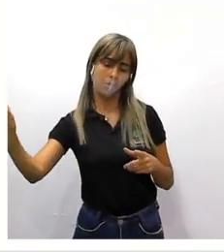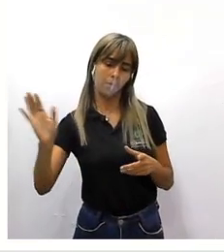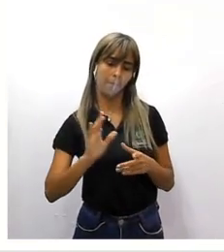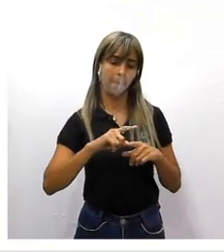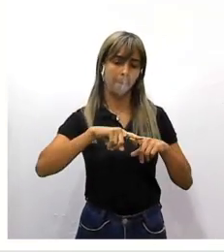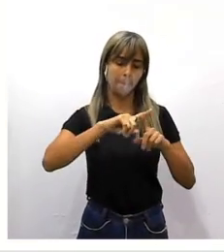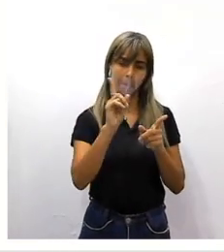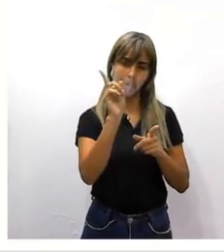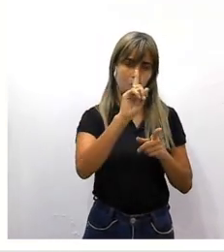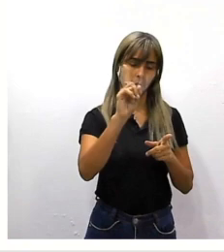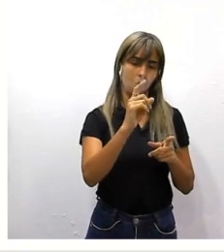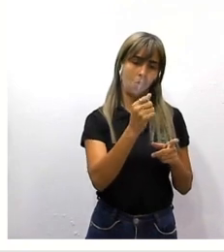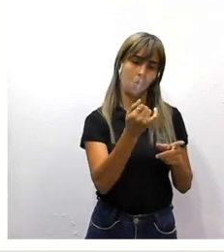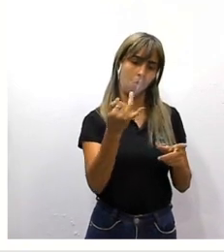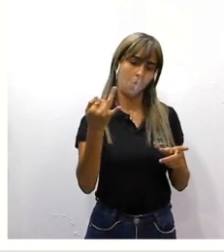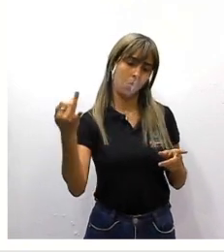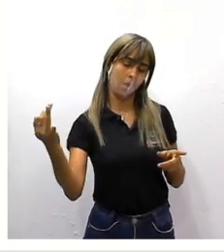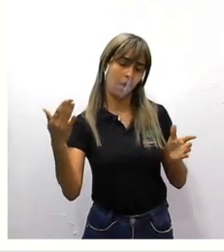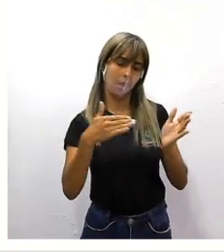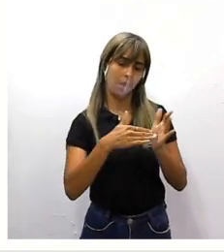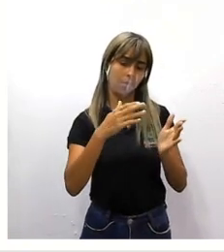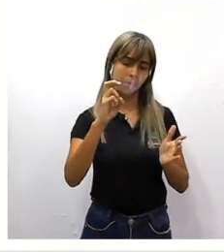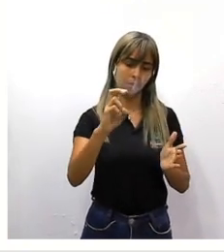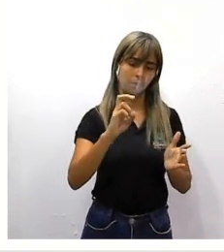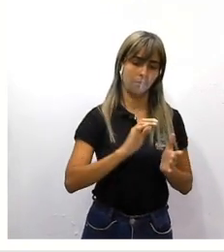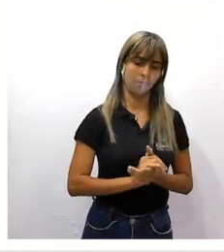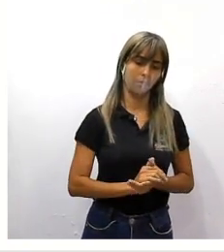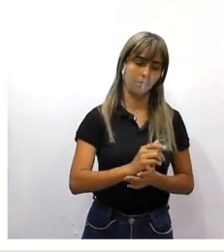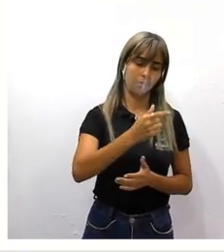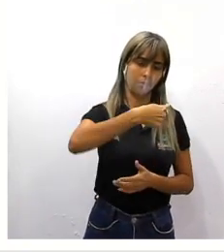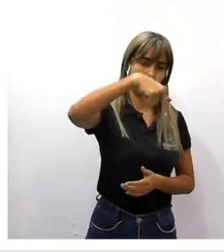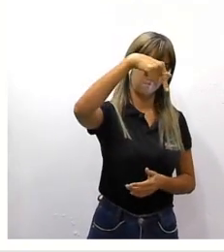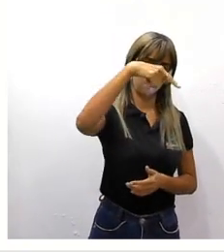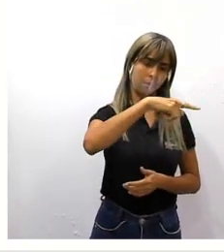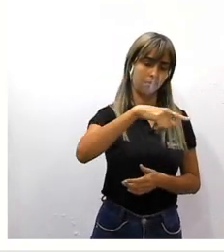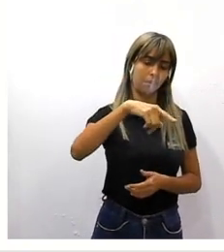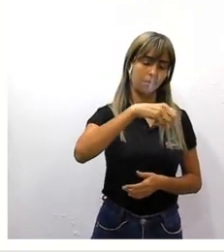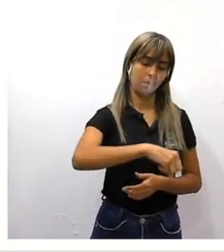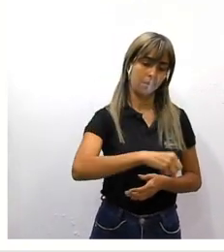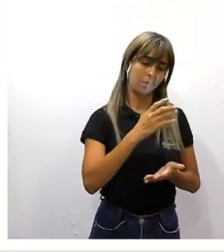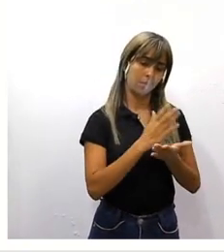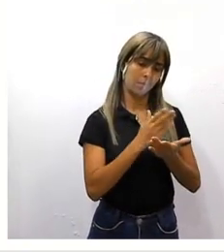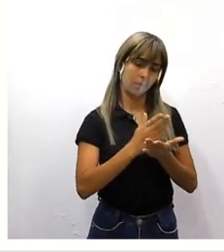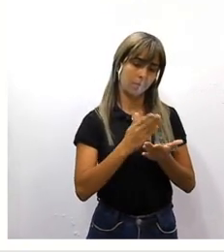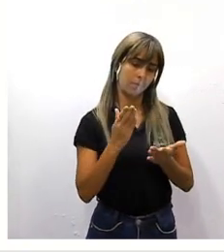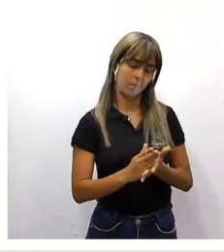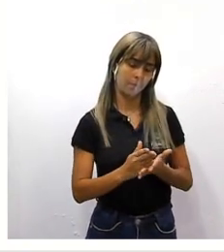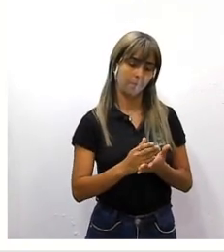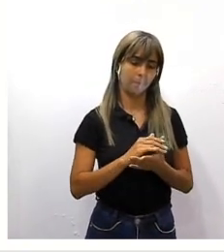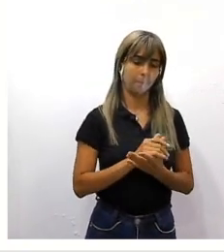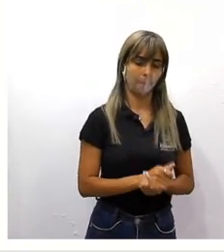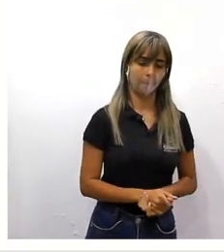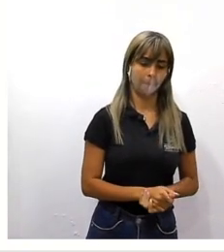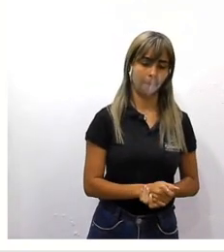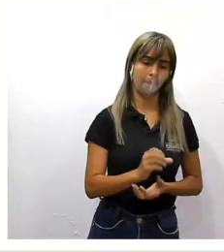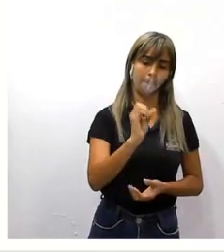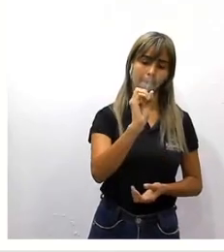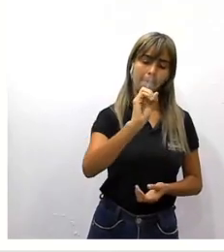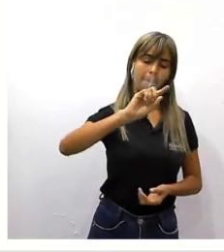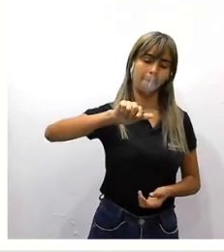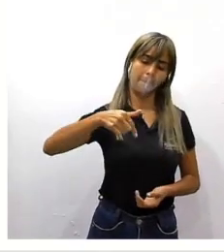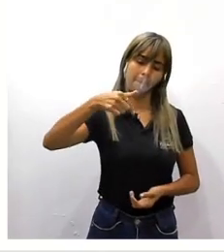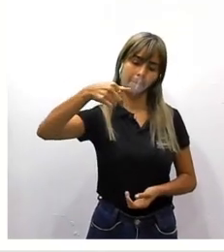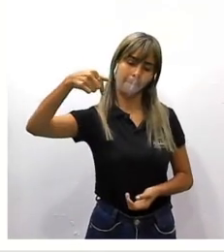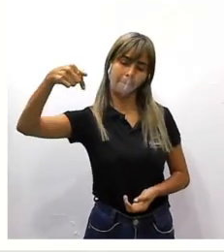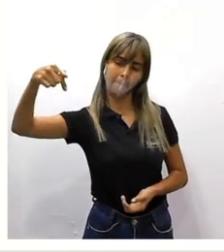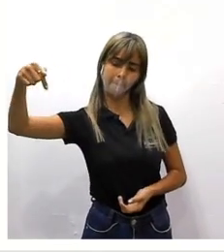Massa, mas não conta. Então é até o 5. E o 7 sobre 9, se a gente dividir 7 dividido por 9, a gente vai encontrar o número assim,